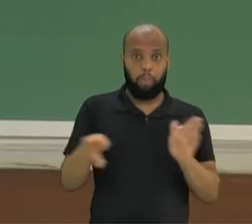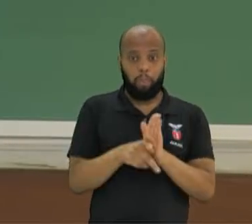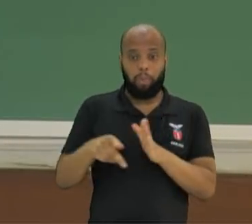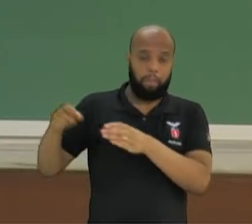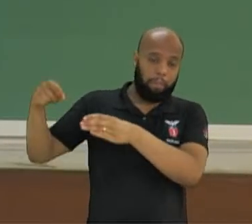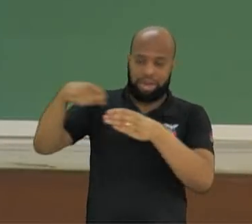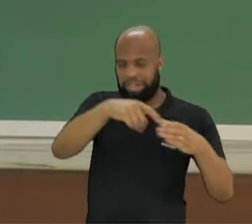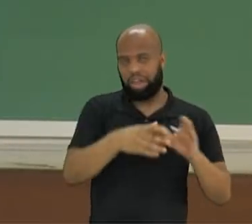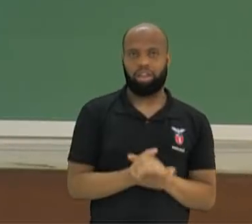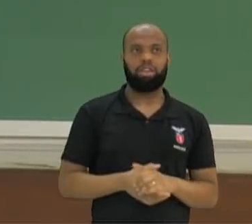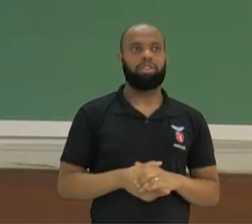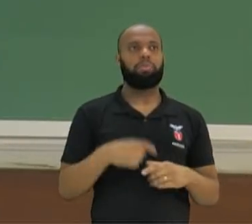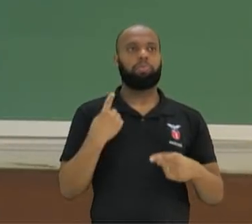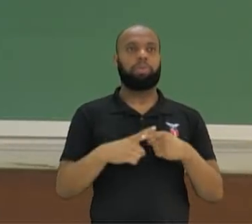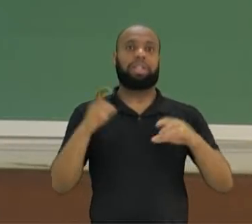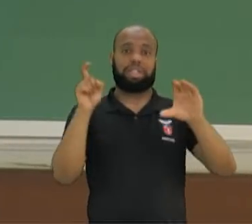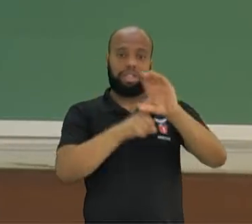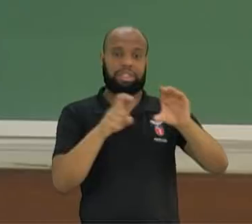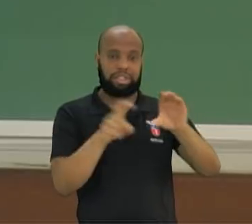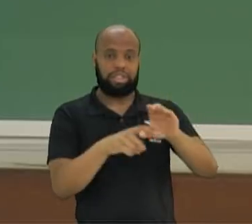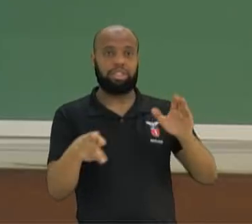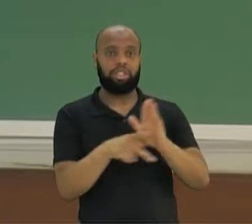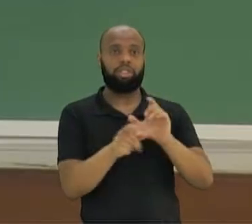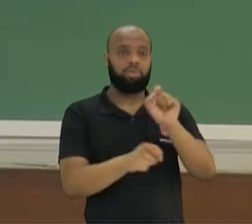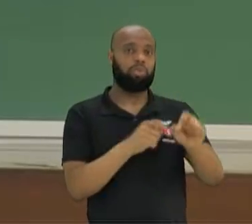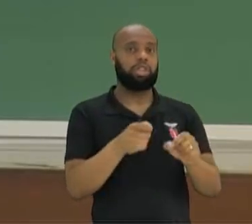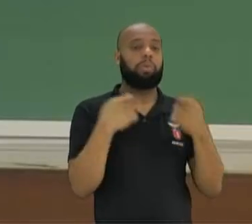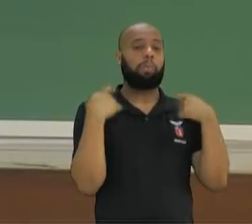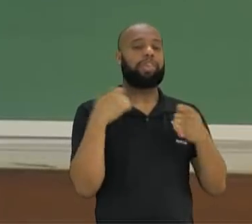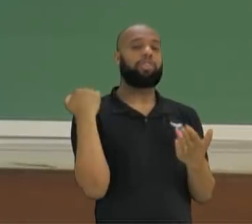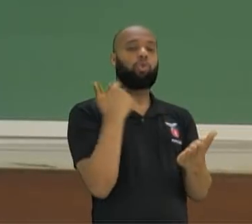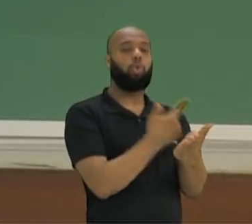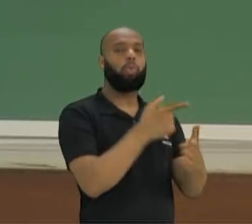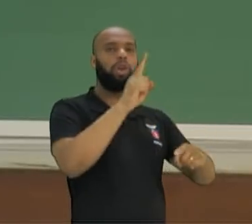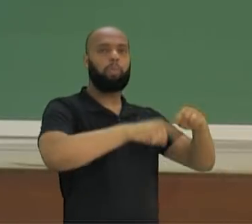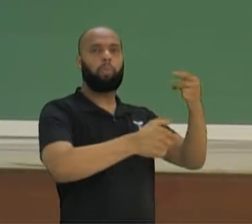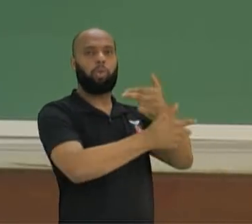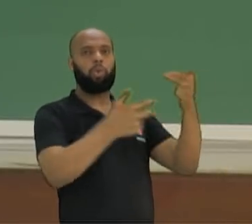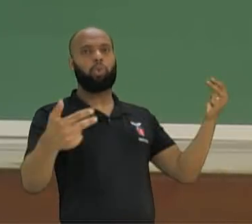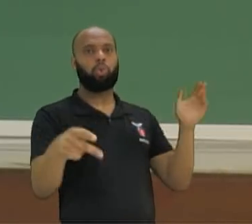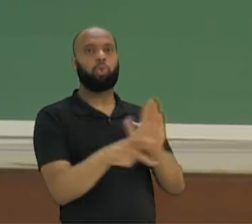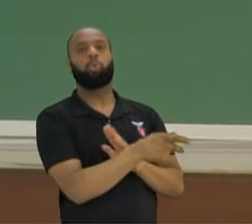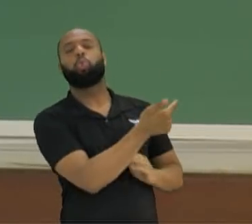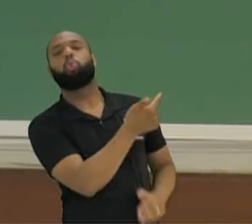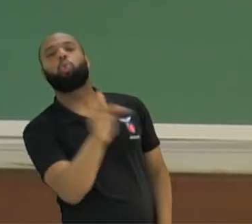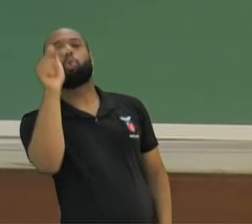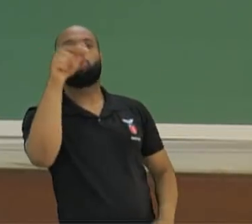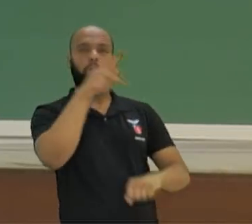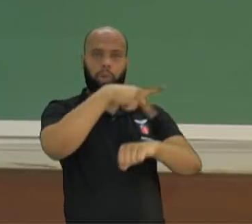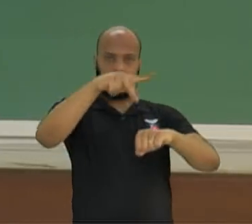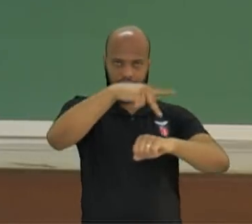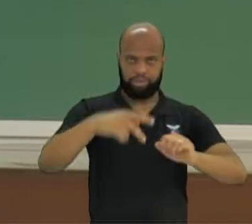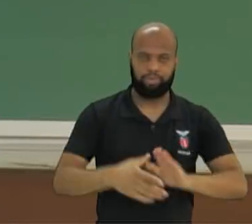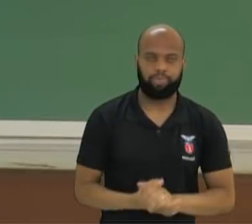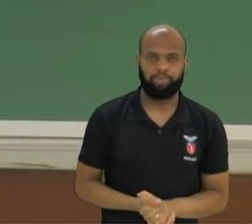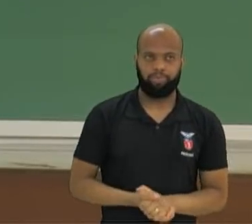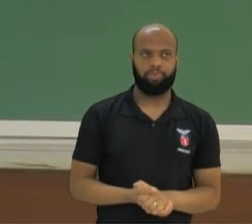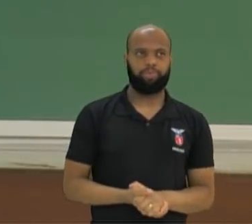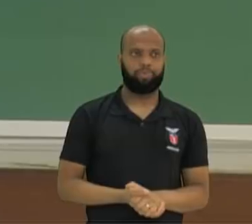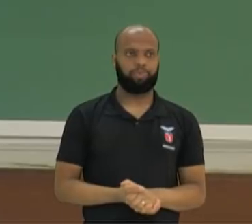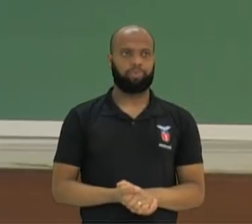A dependência, né, daí da Nova Zelândia de importar esses produtos minerais, esses produtos de base.